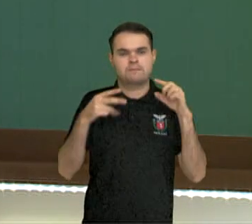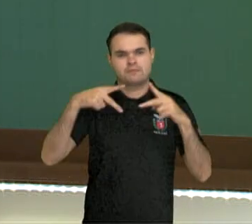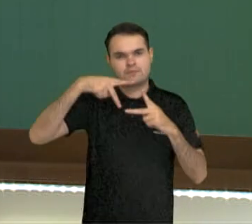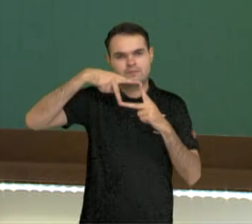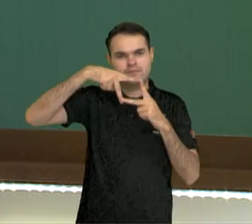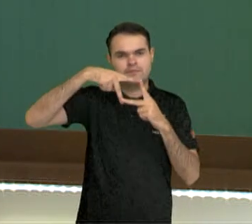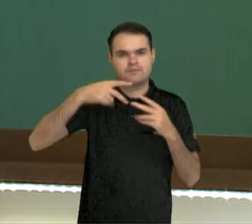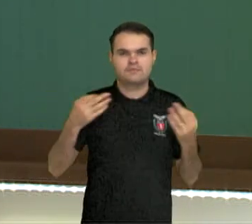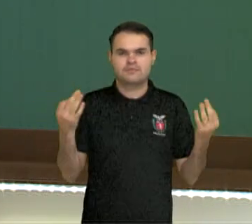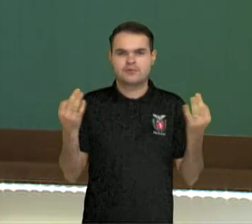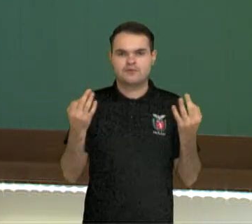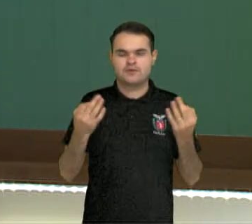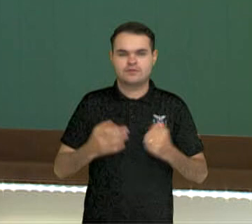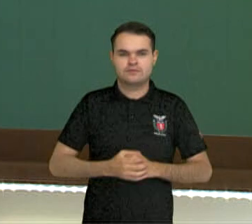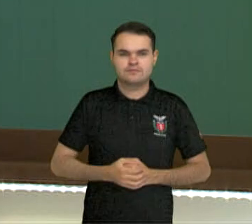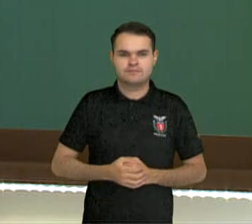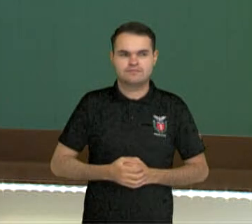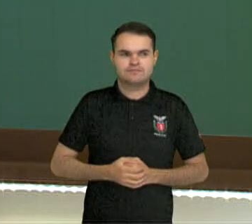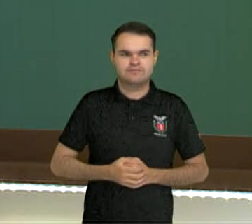perfeito, ok?